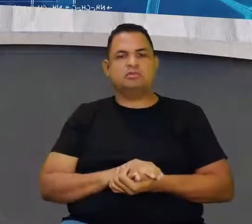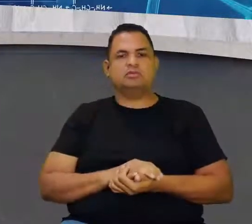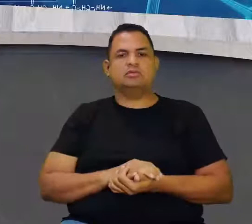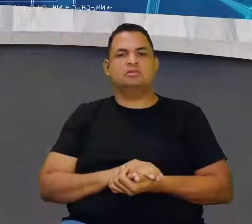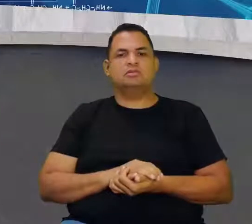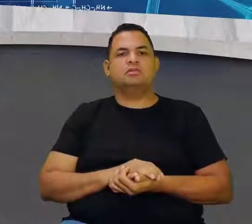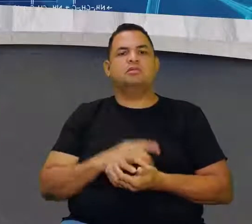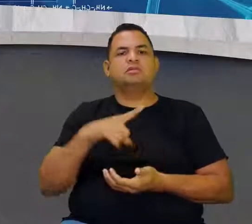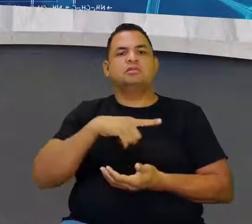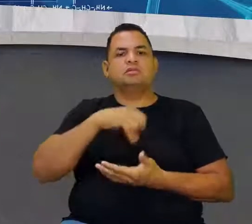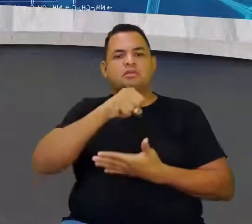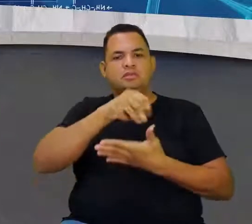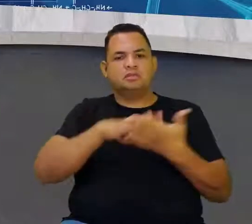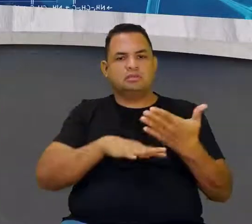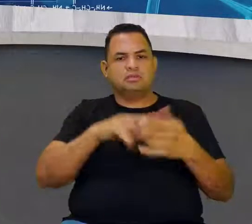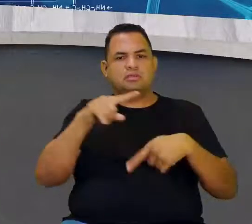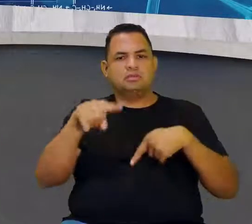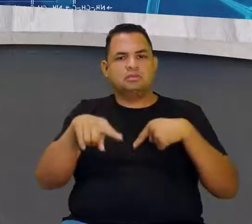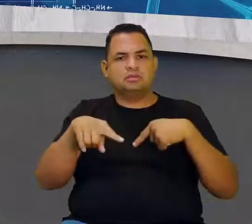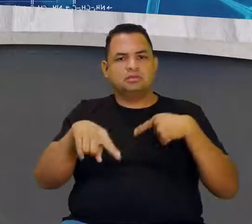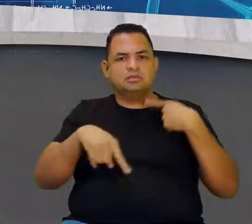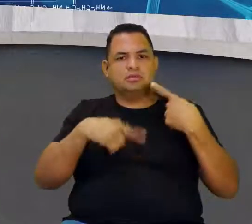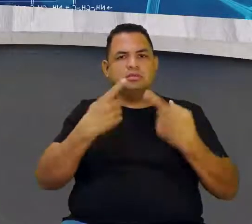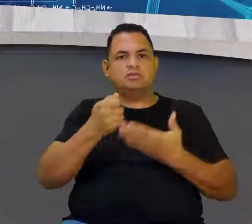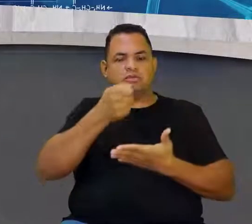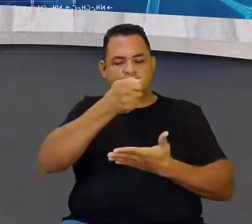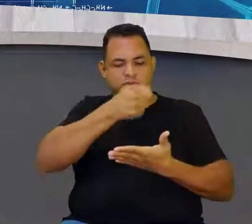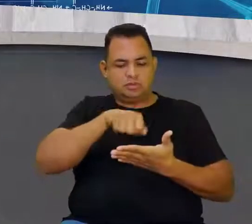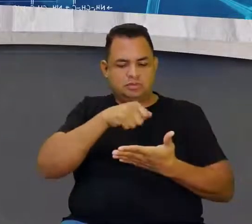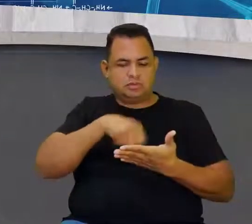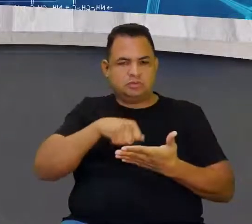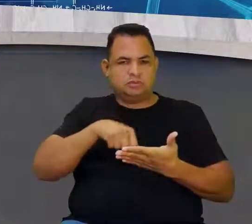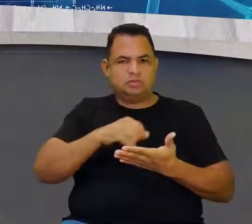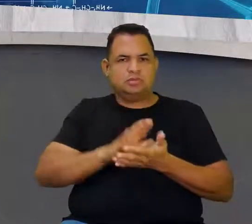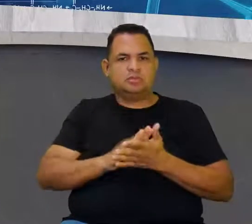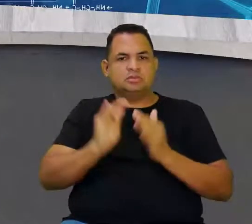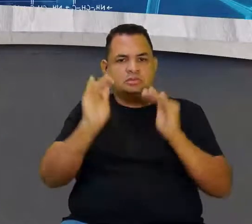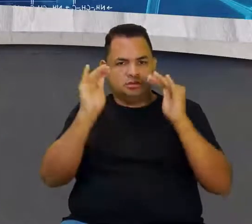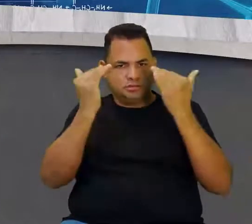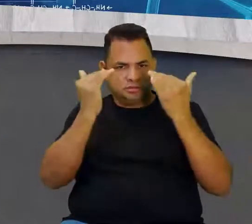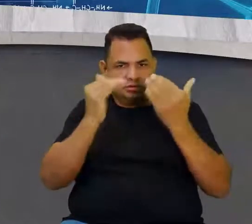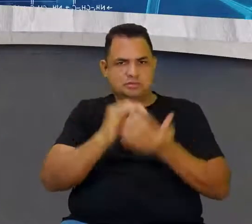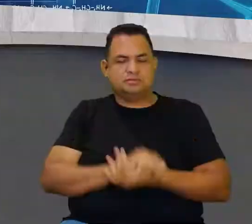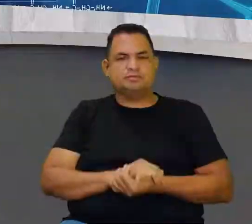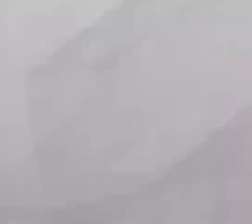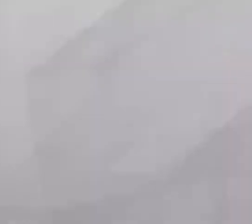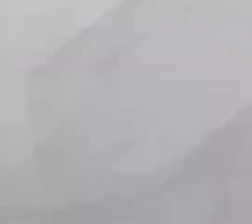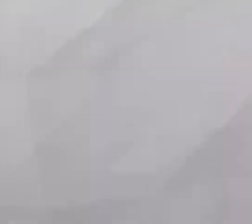Então, tem a atividade e depois a correção. Então, fique ligadinho com a gente.